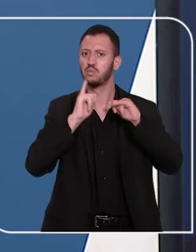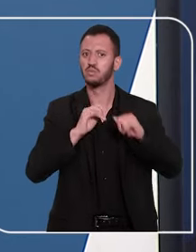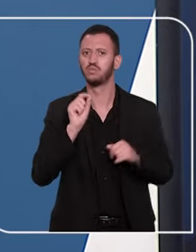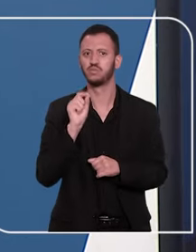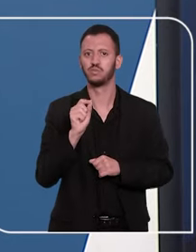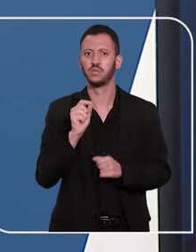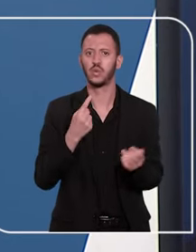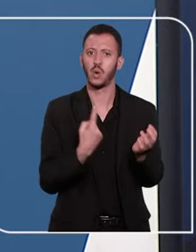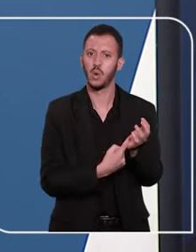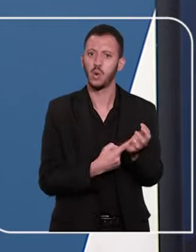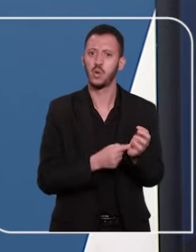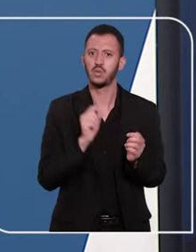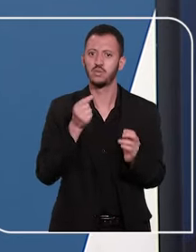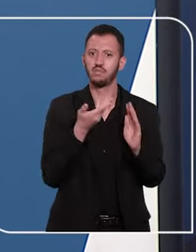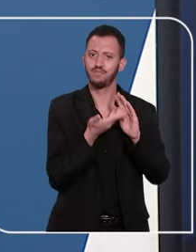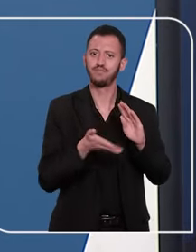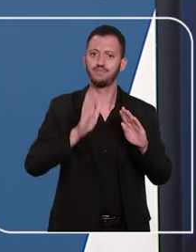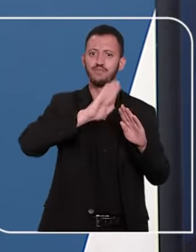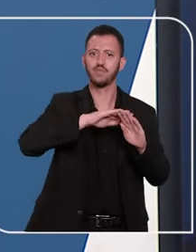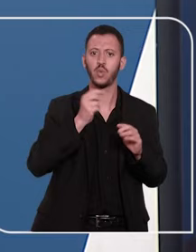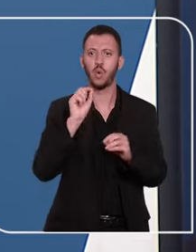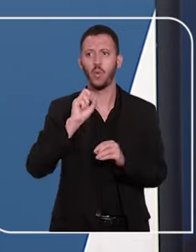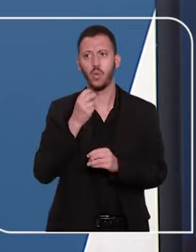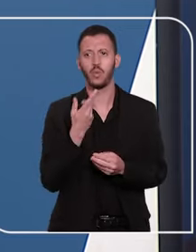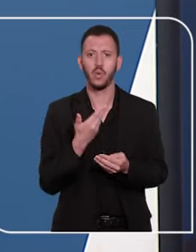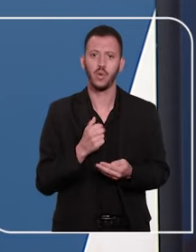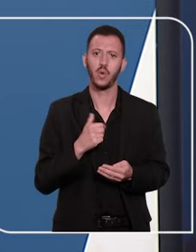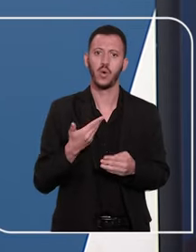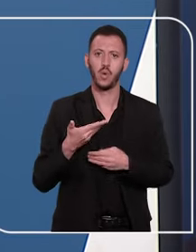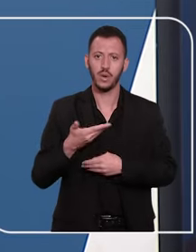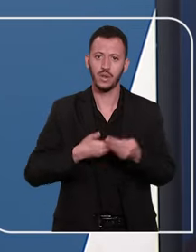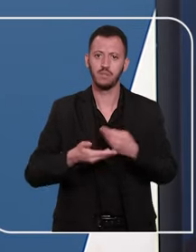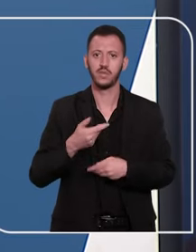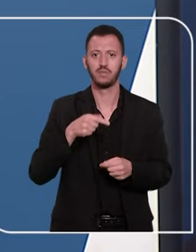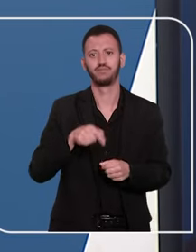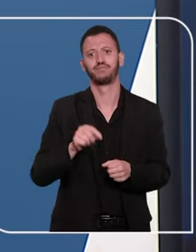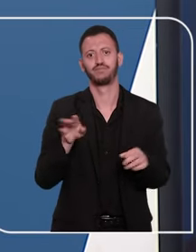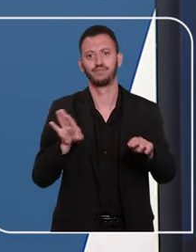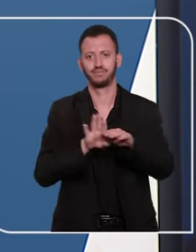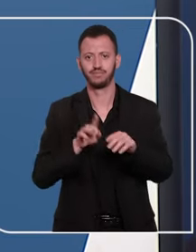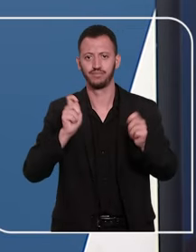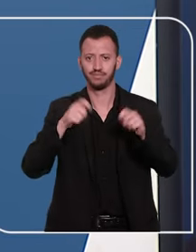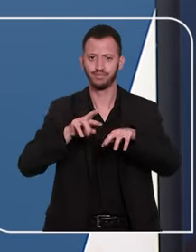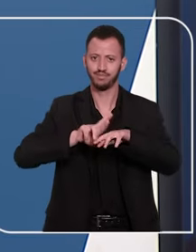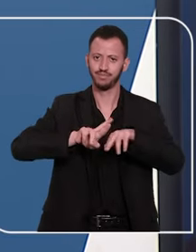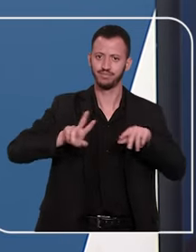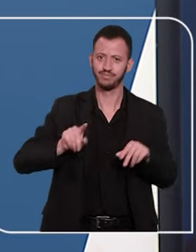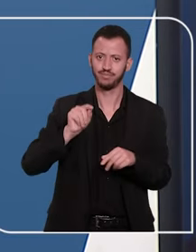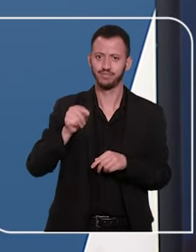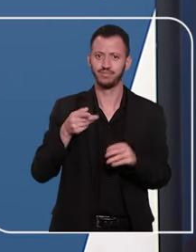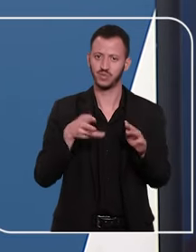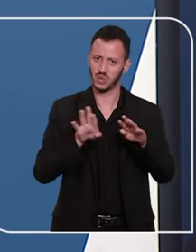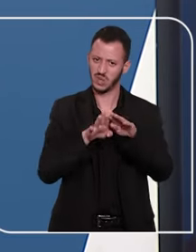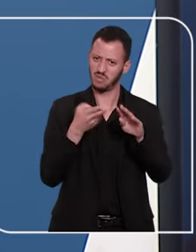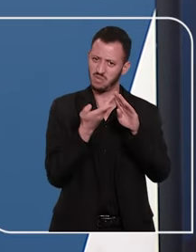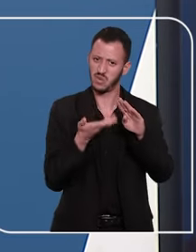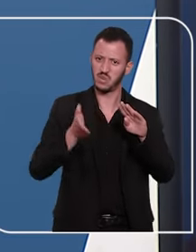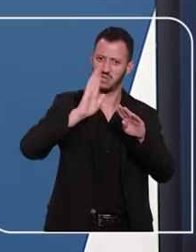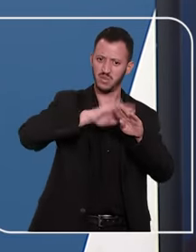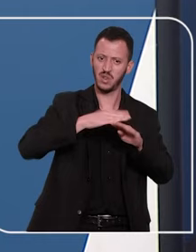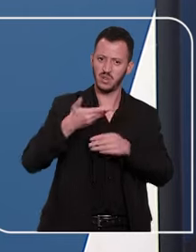aí sobre acordos de delação ou então de colaboração premiada Será que Existe diferença entre